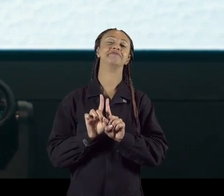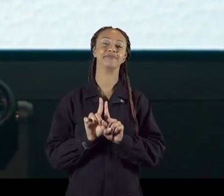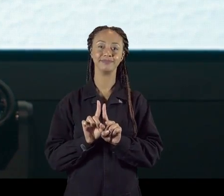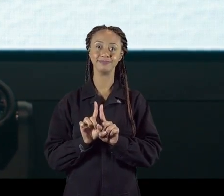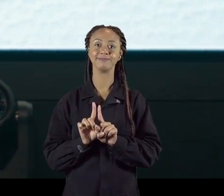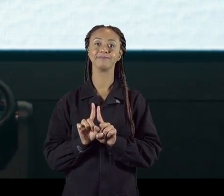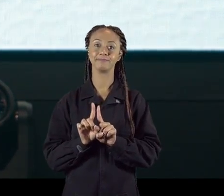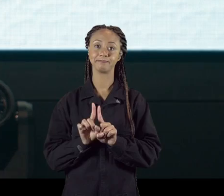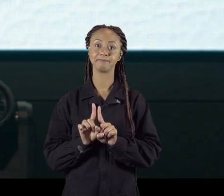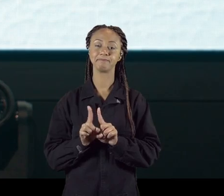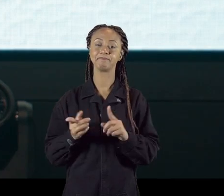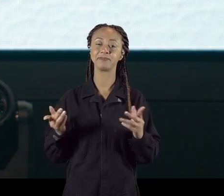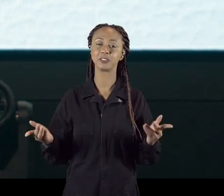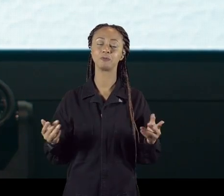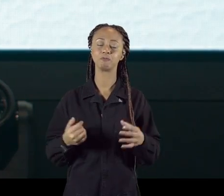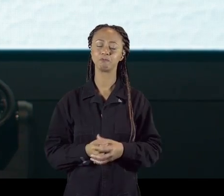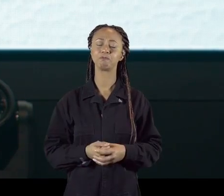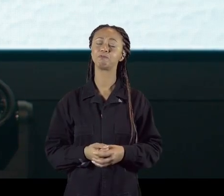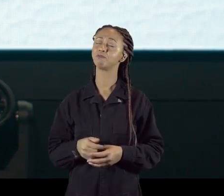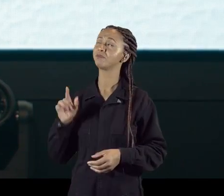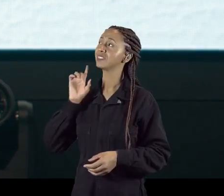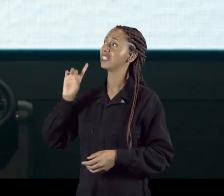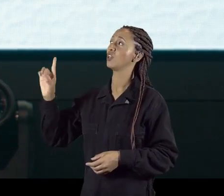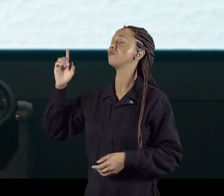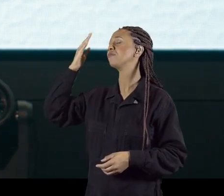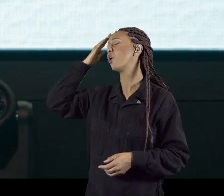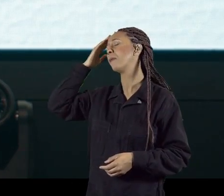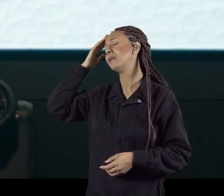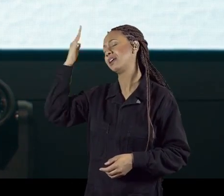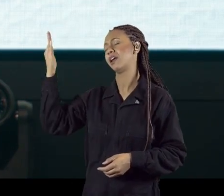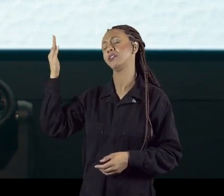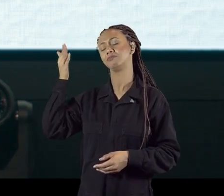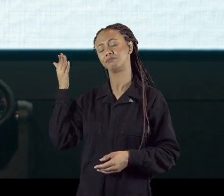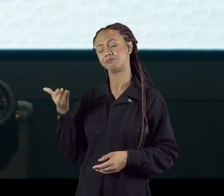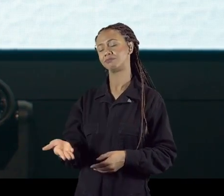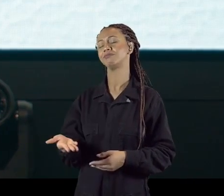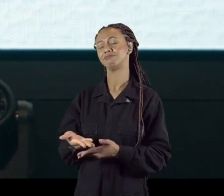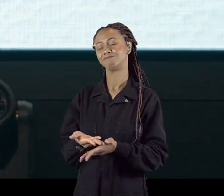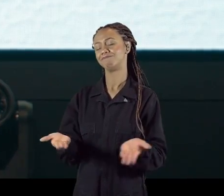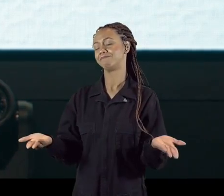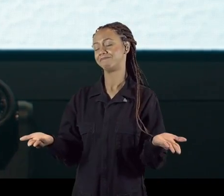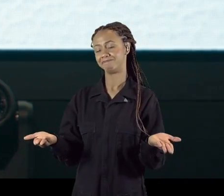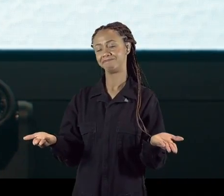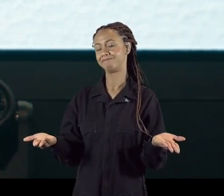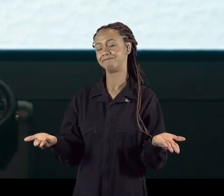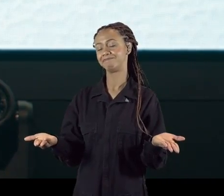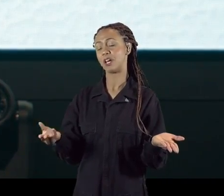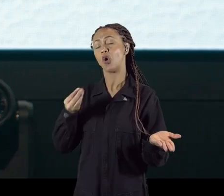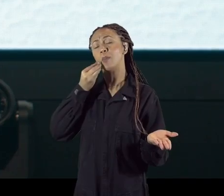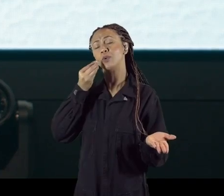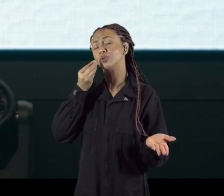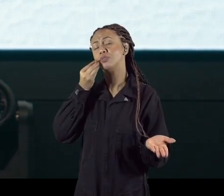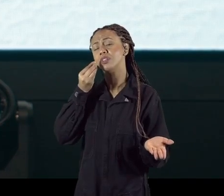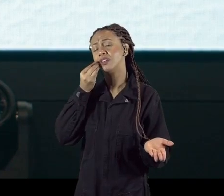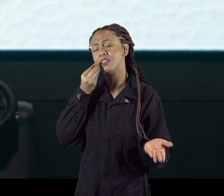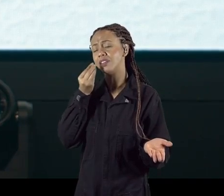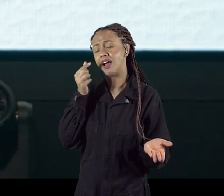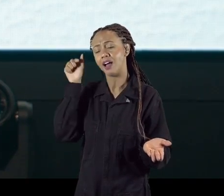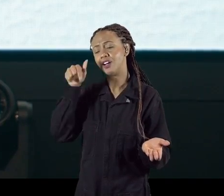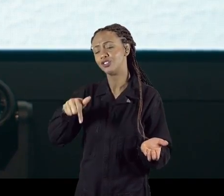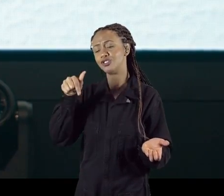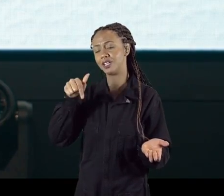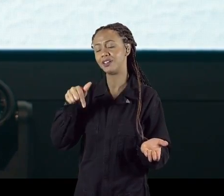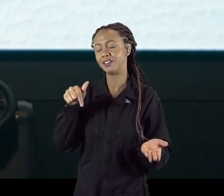Deus E obrigado por esse privilégio Senhor e se fazer